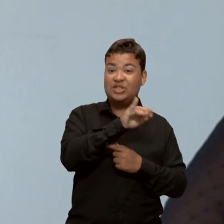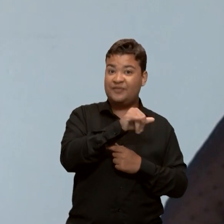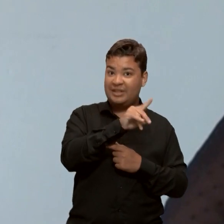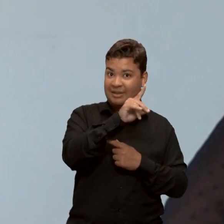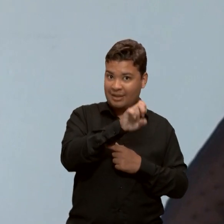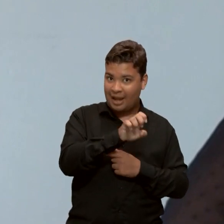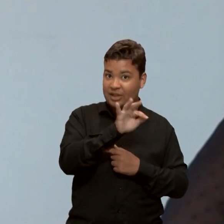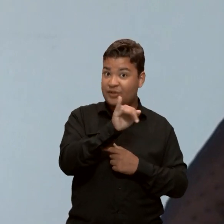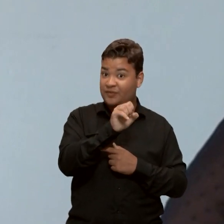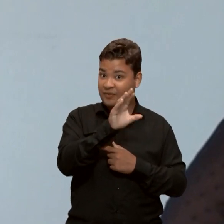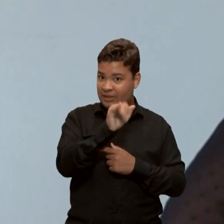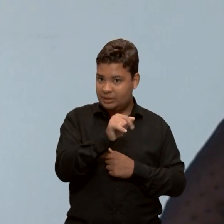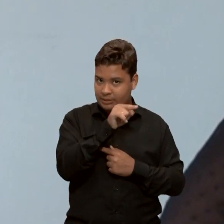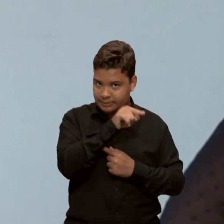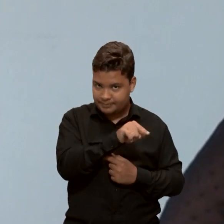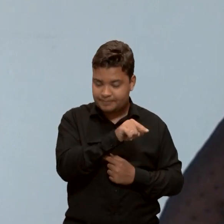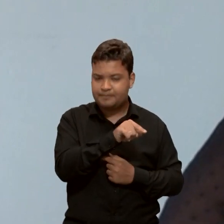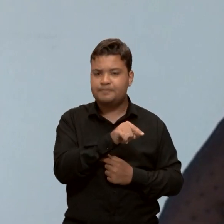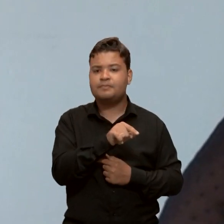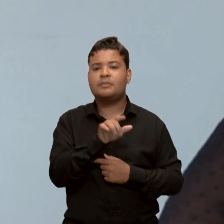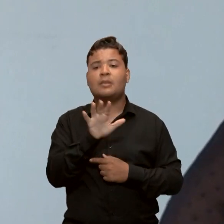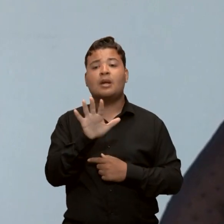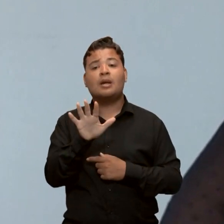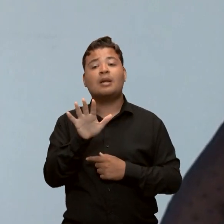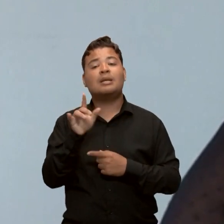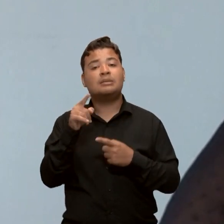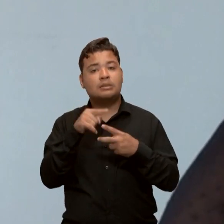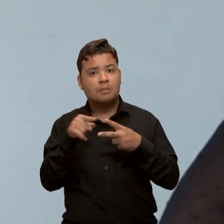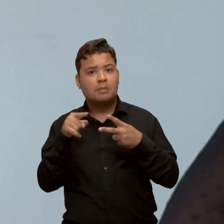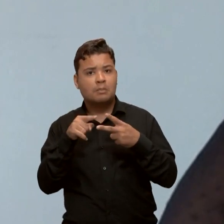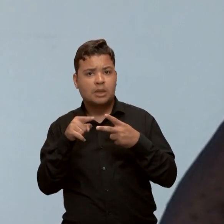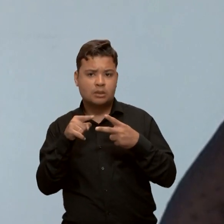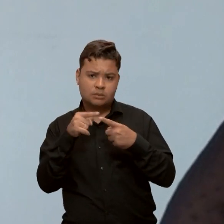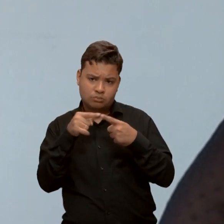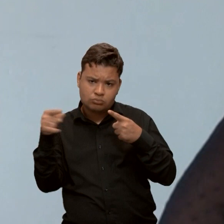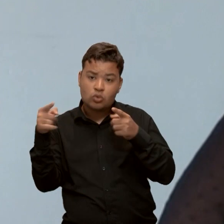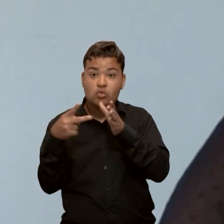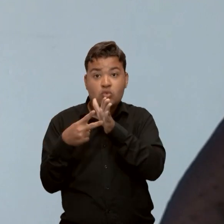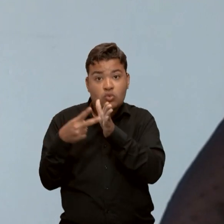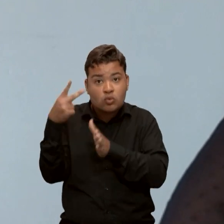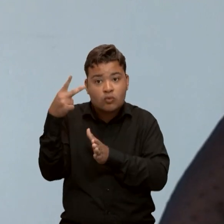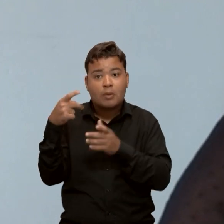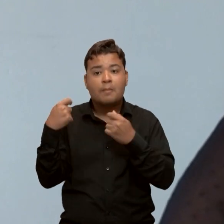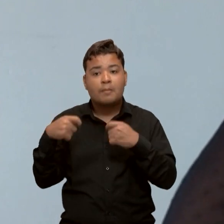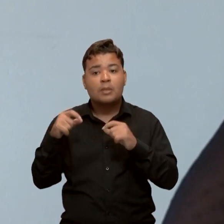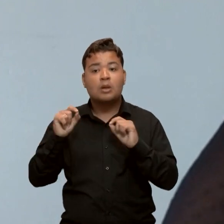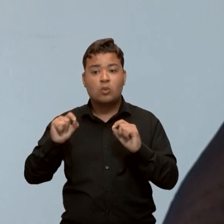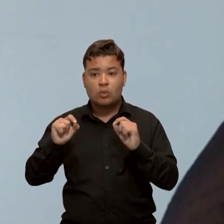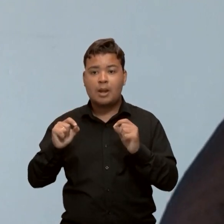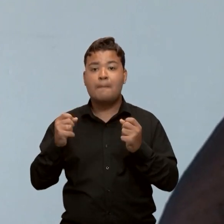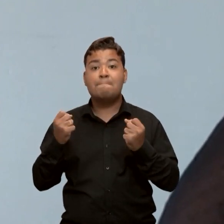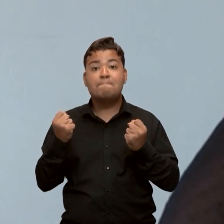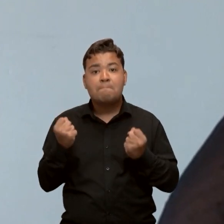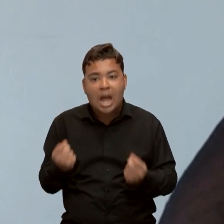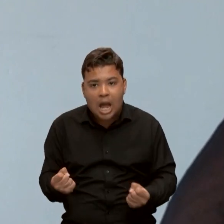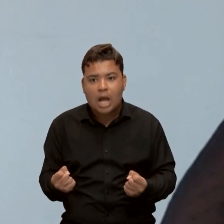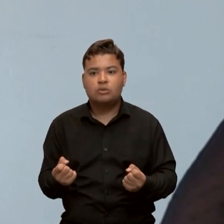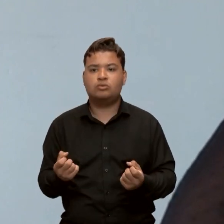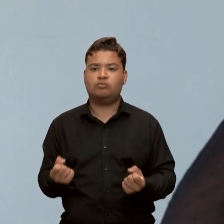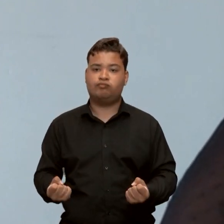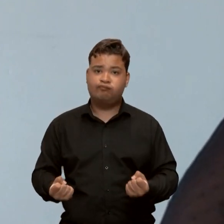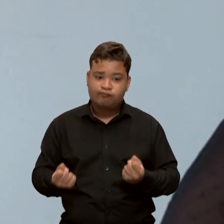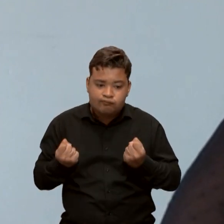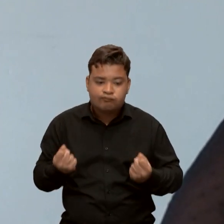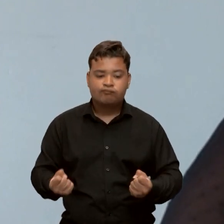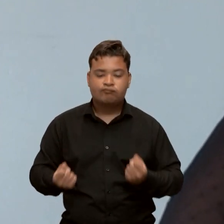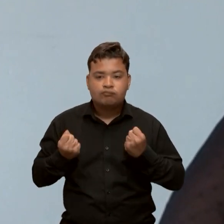nessas atividades a gente tem que ter pelo menos 2 vezes na semana de exercício resistido, de carga. Então, quando a gente fala